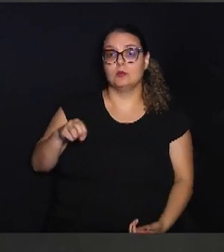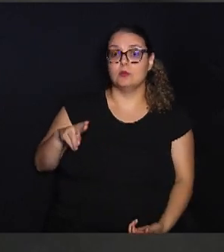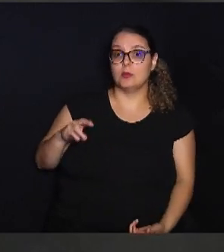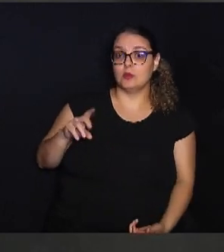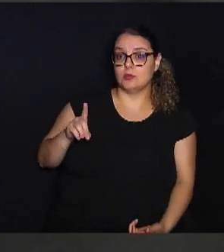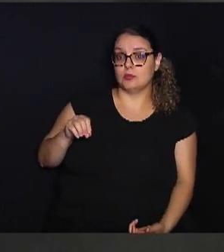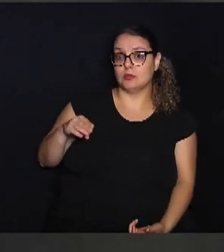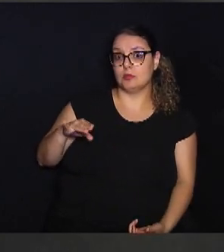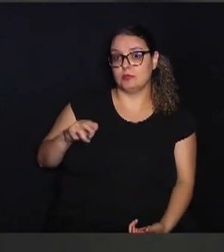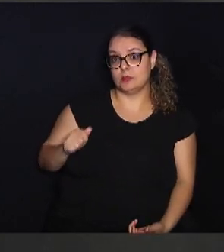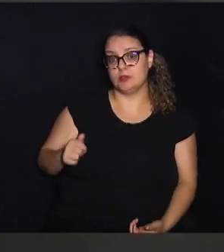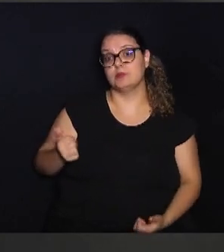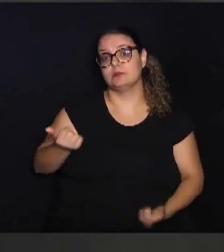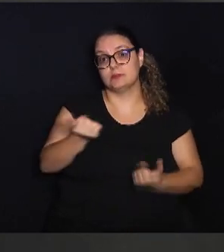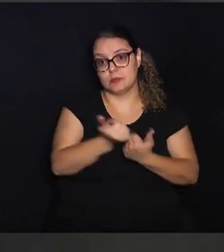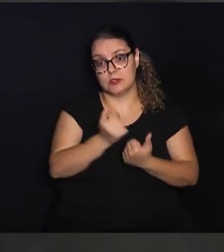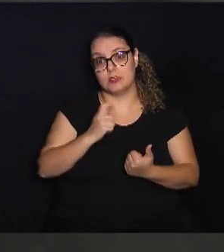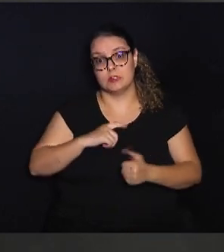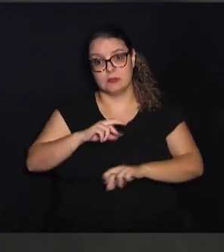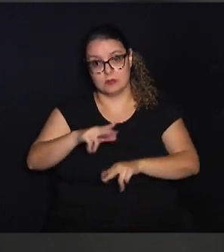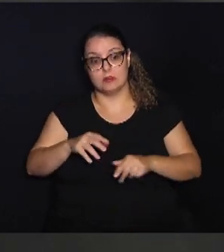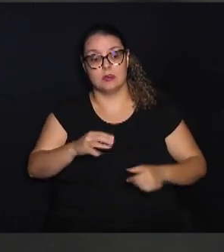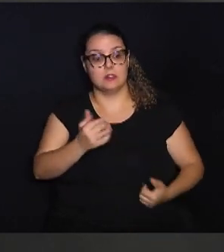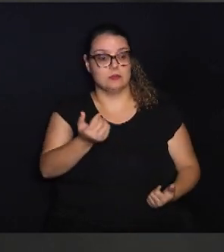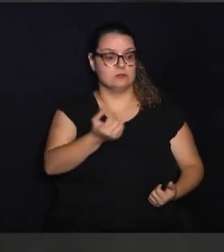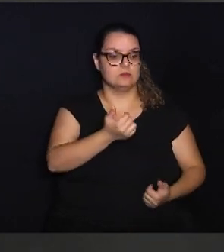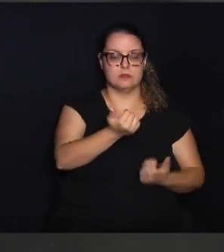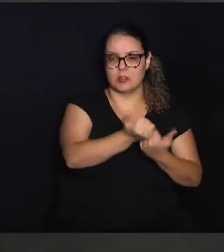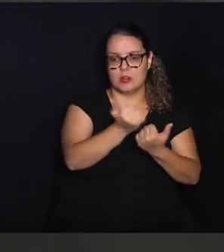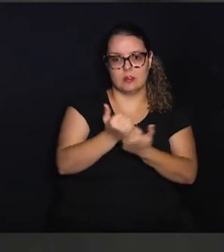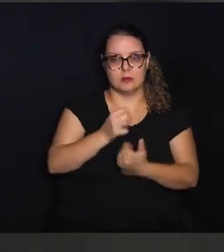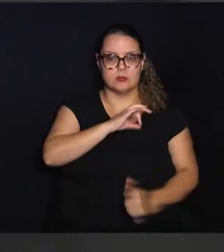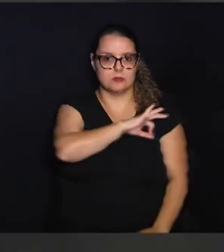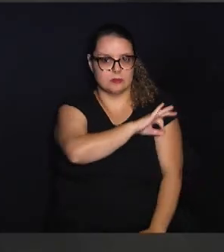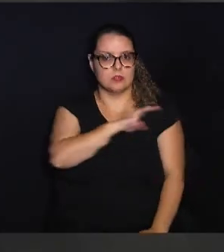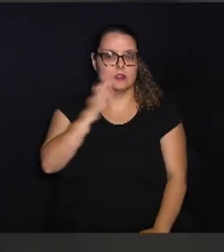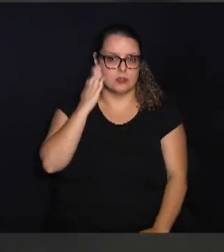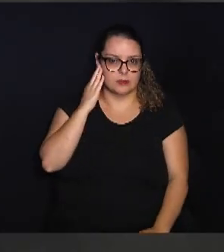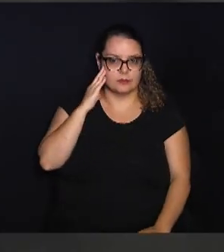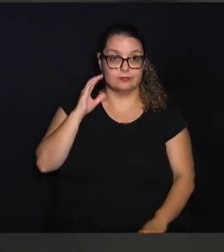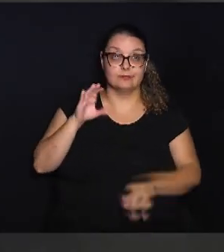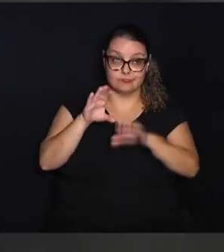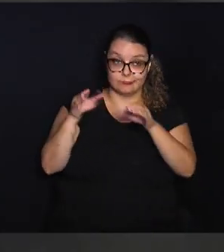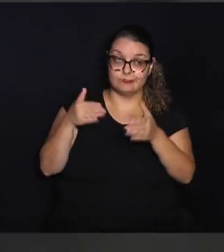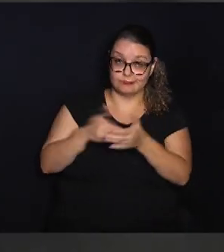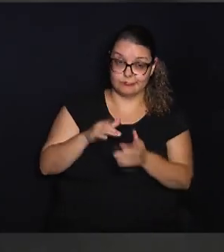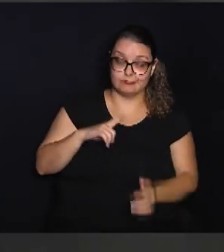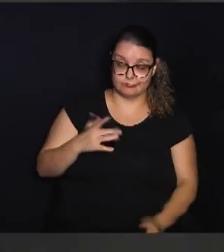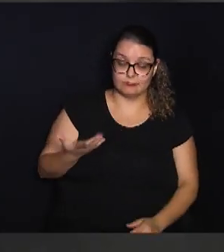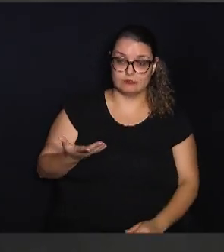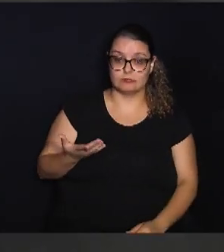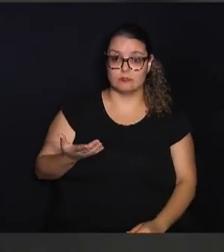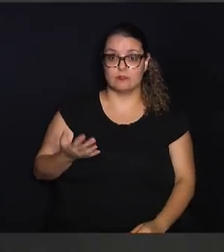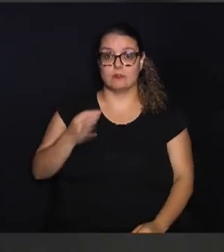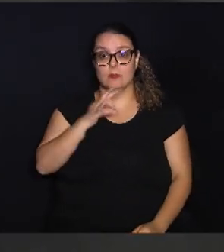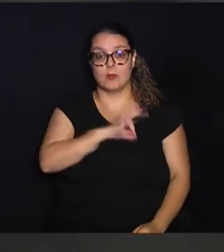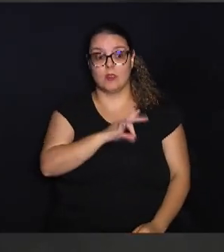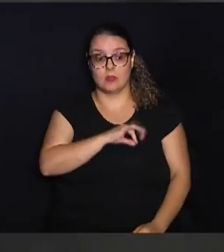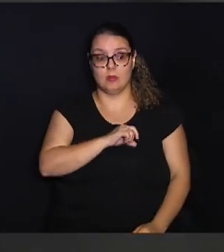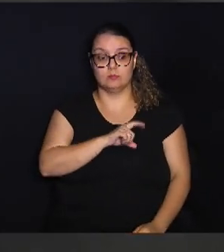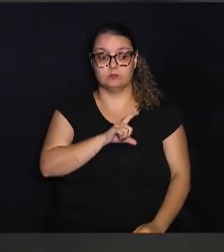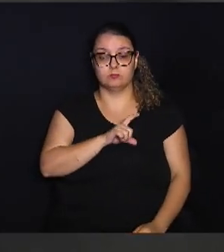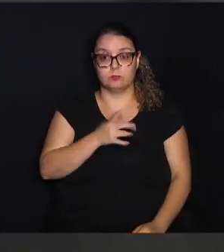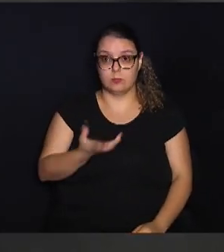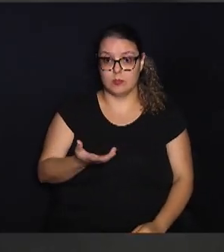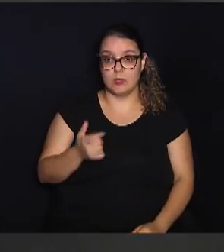cargo e ainda tem muitos cargos na prefeitura que a gente sabe que o céu é o limite aí para aumentar esses recursos, né?